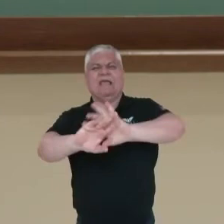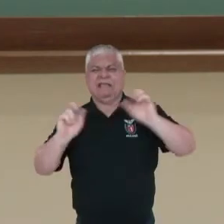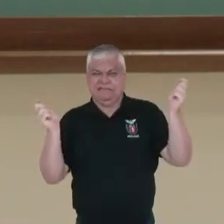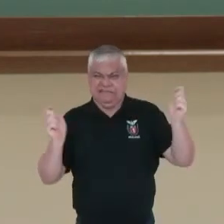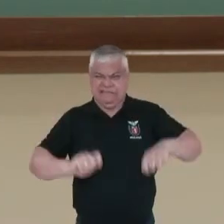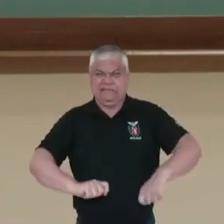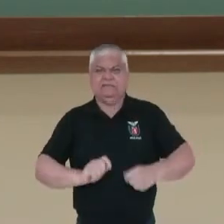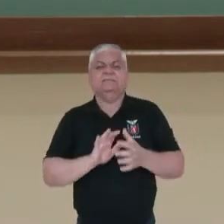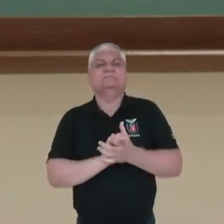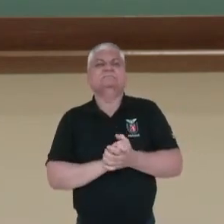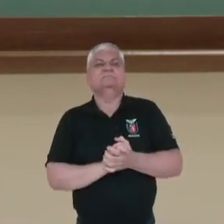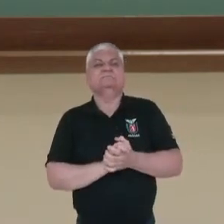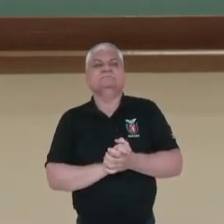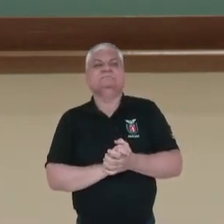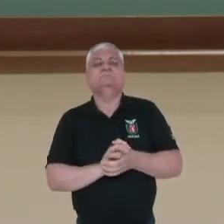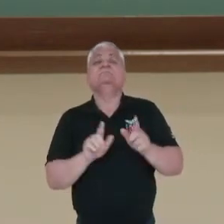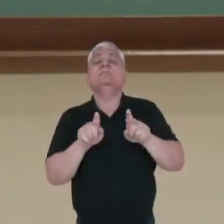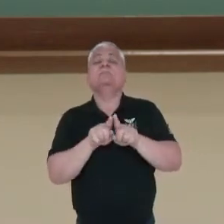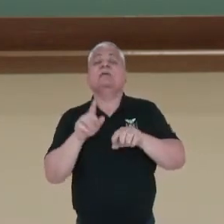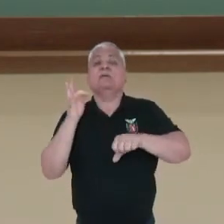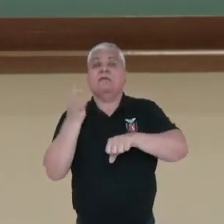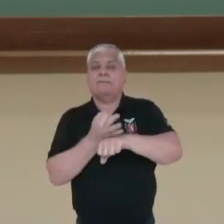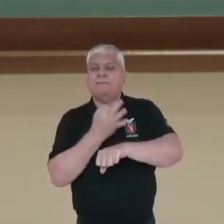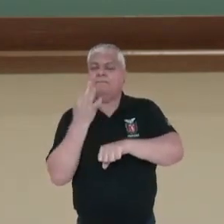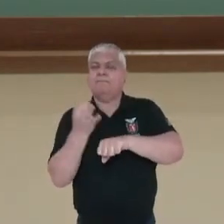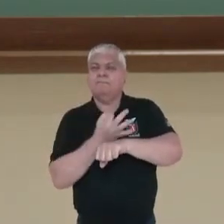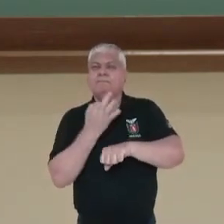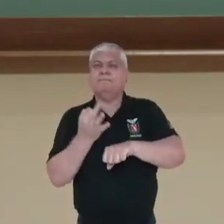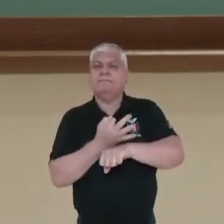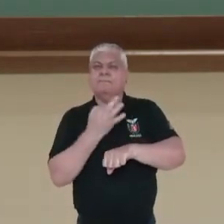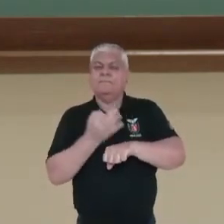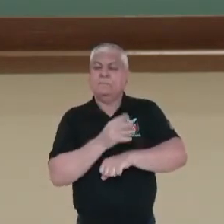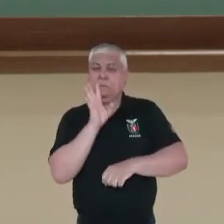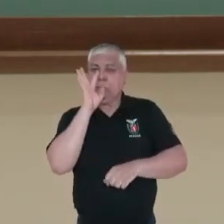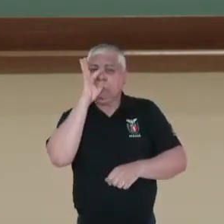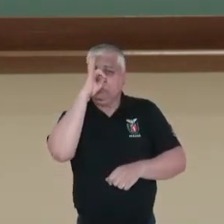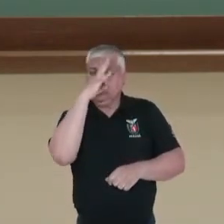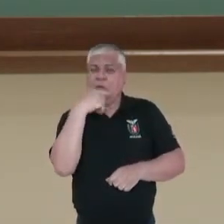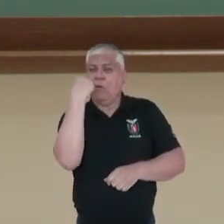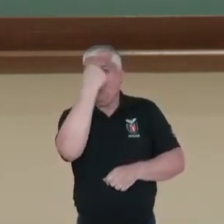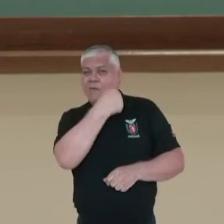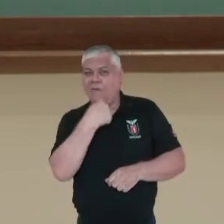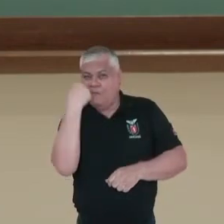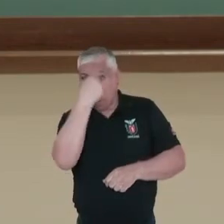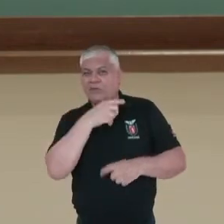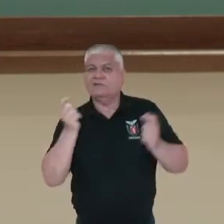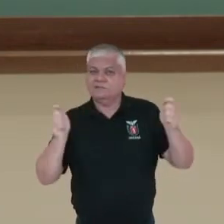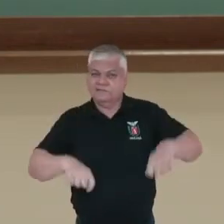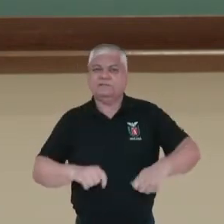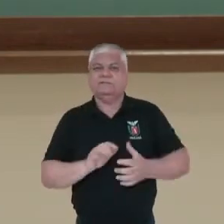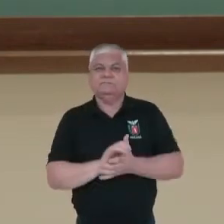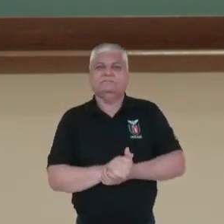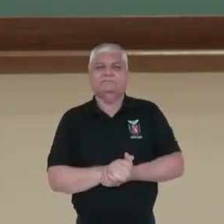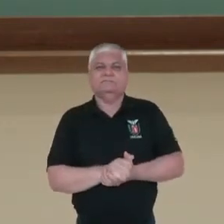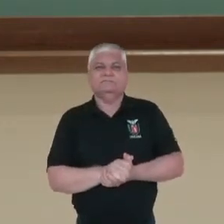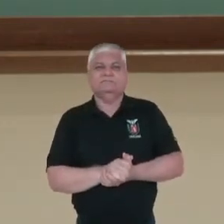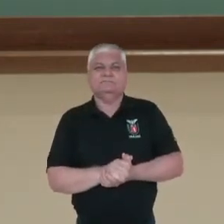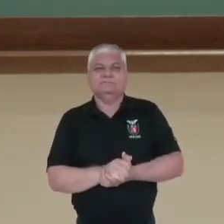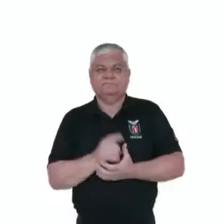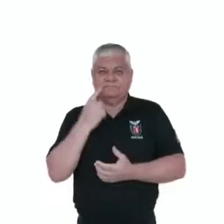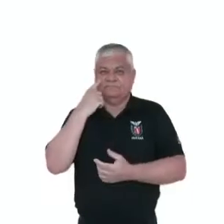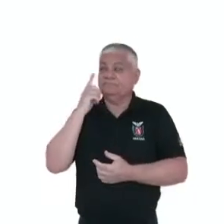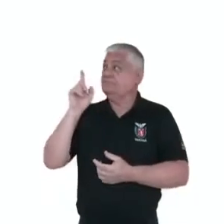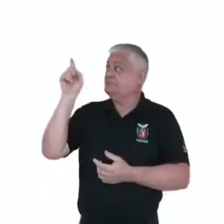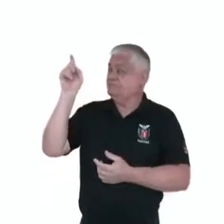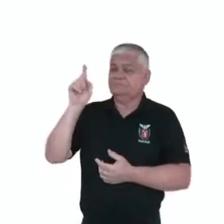possível EA resistência manter o esforço físico durante um longo intervalo de tempo aqui tem